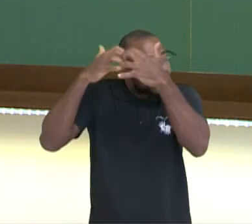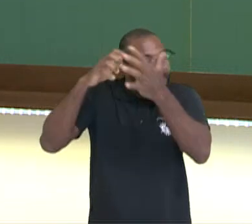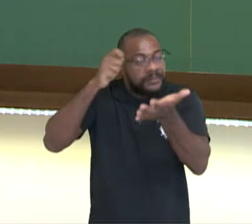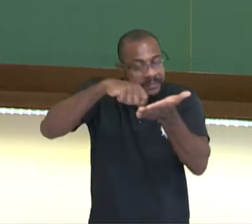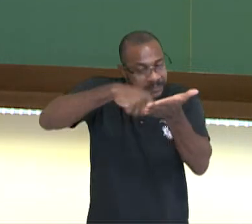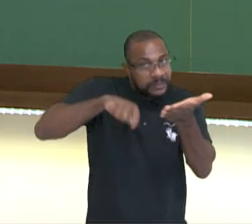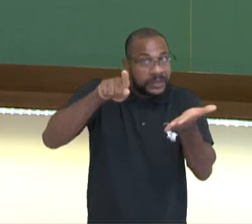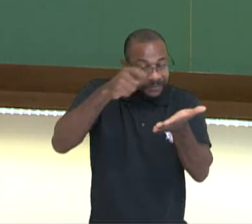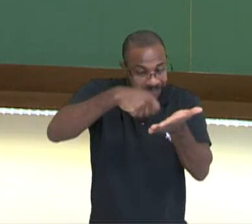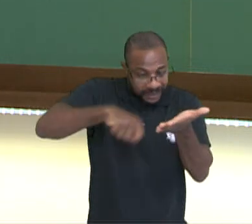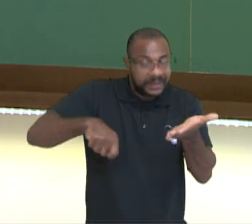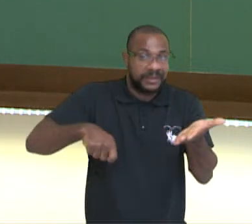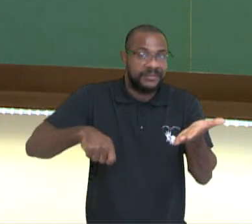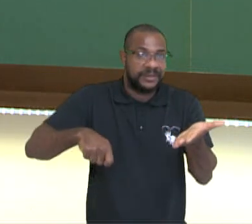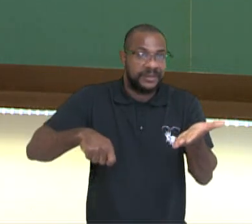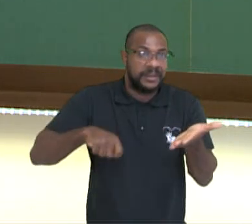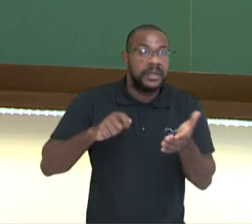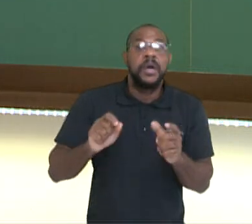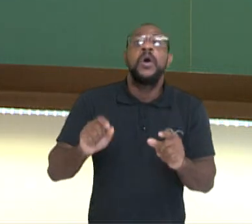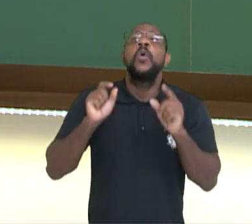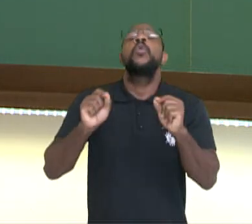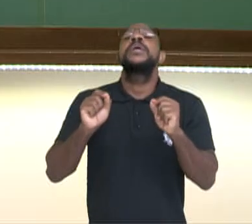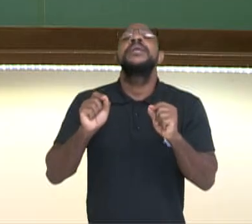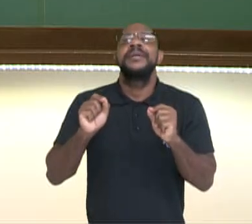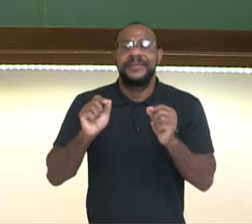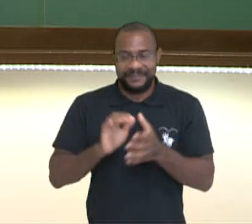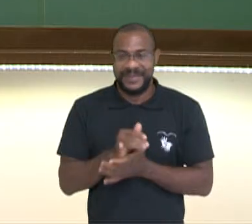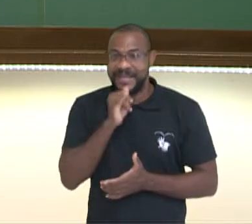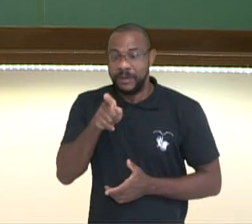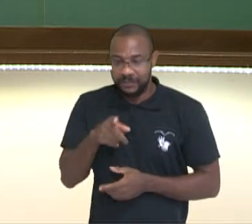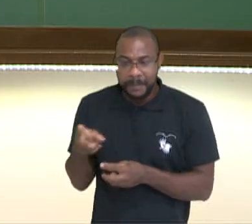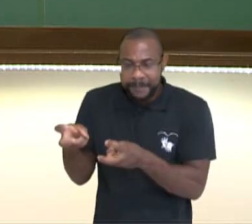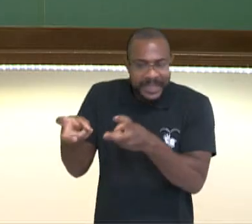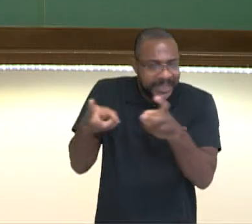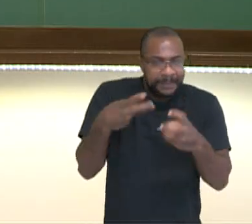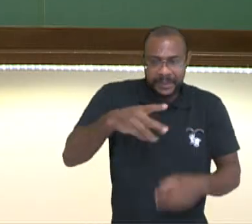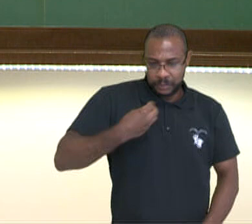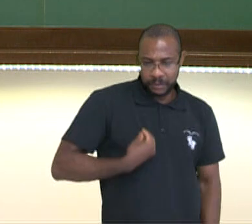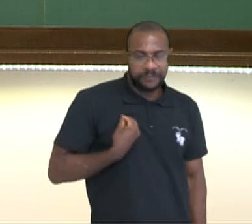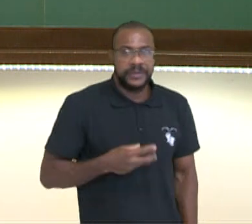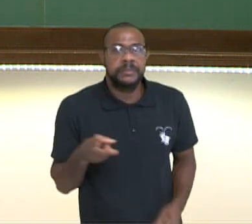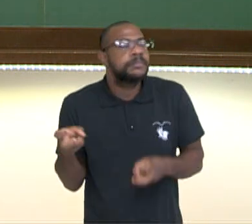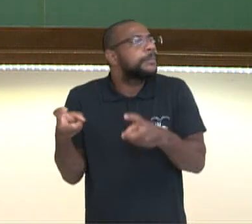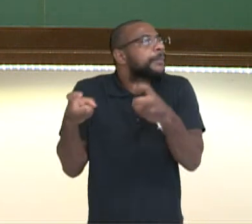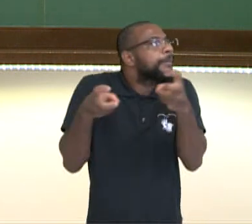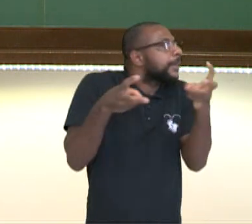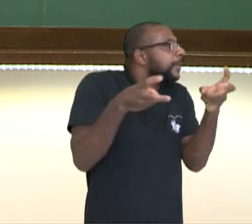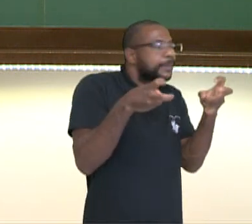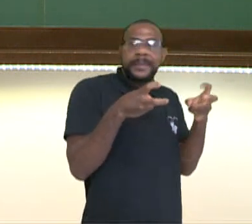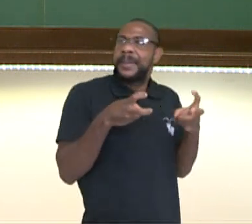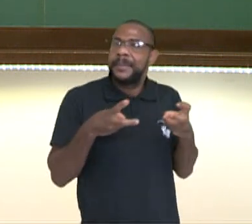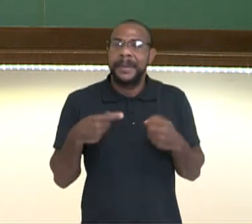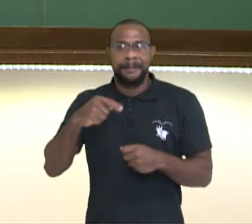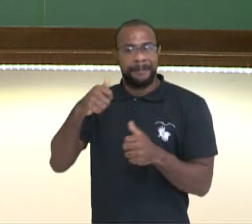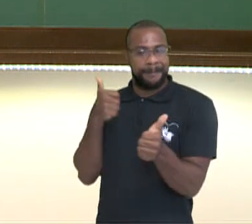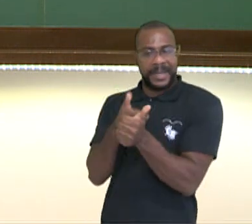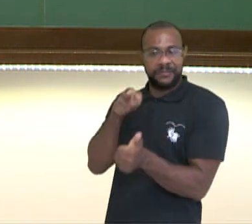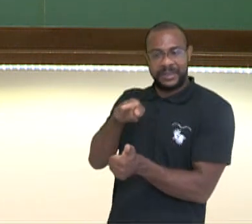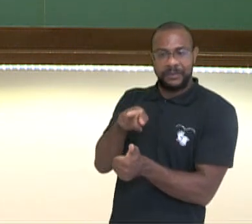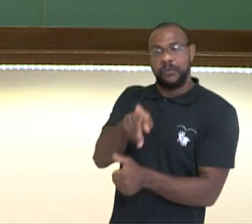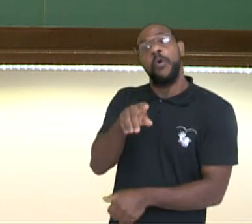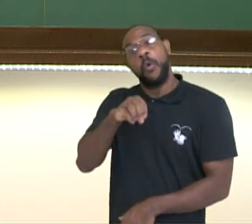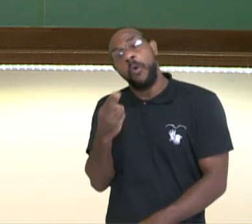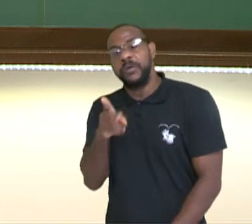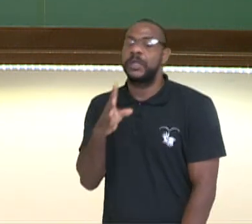isso. Então, o que você vai fazer nesse momento? Você vai perceber alguma coisa ao seu redor que você tenha certeza que conhece, ou que pelo